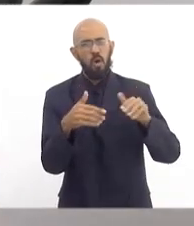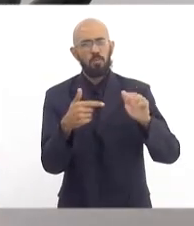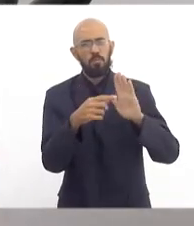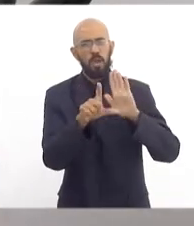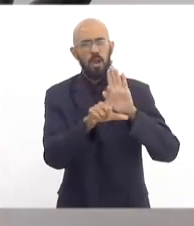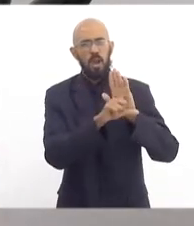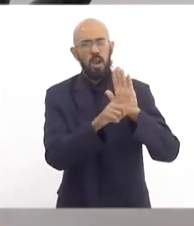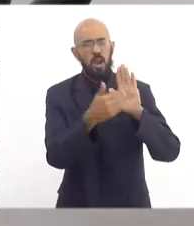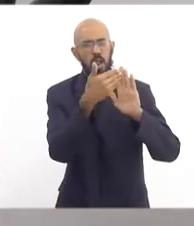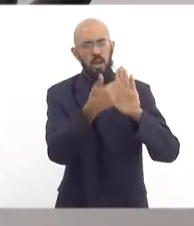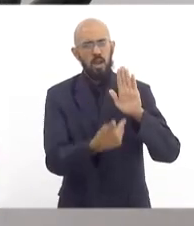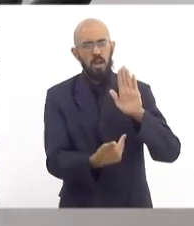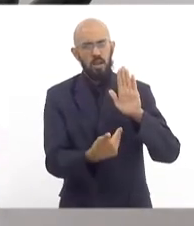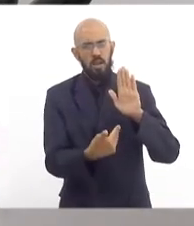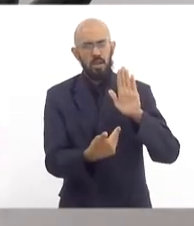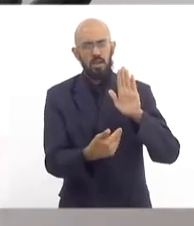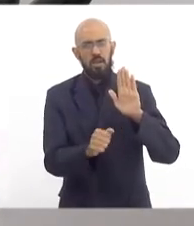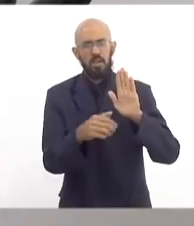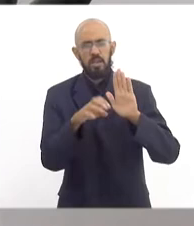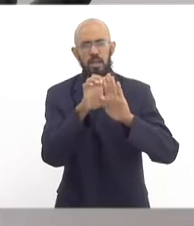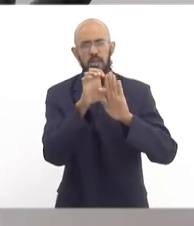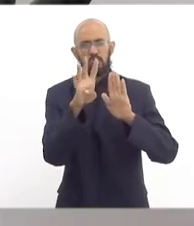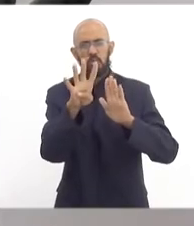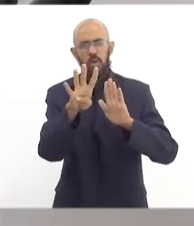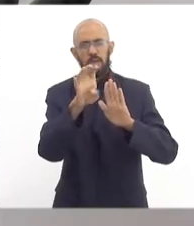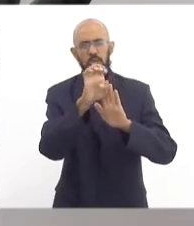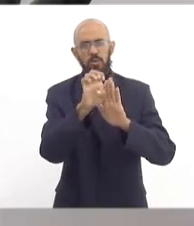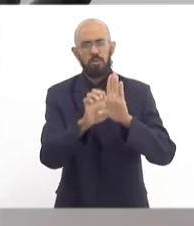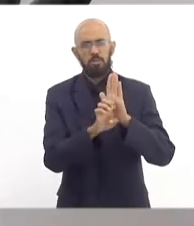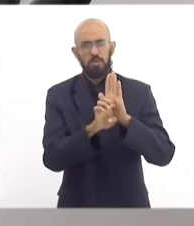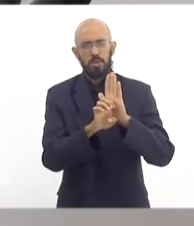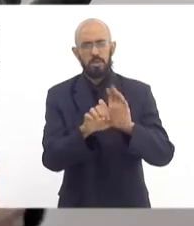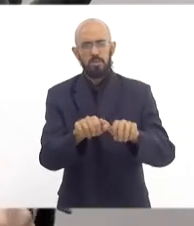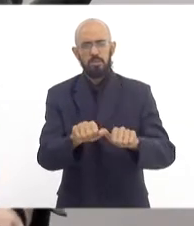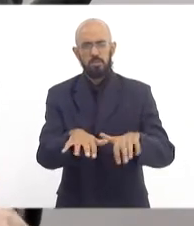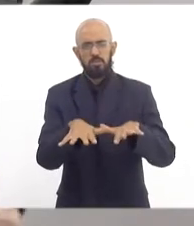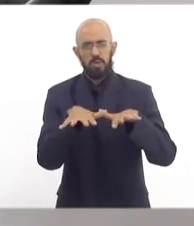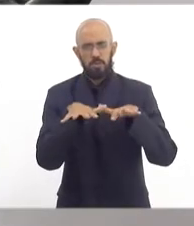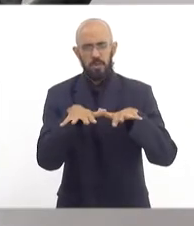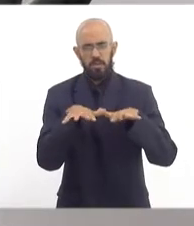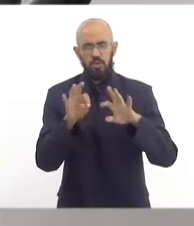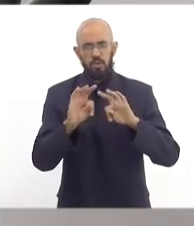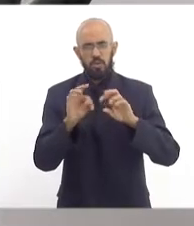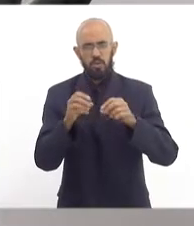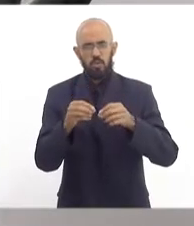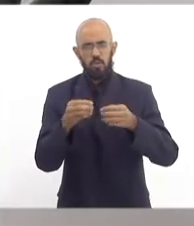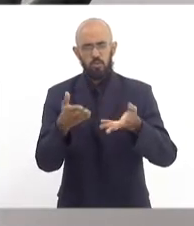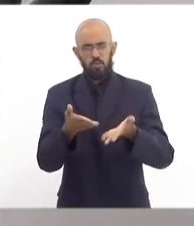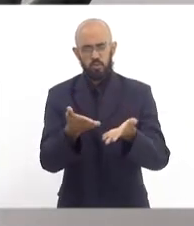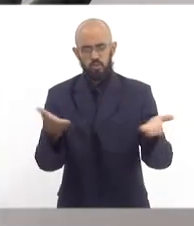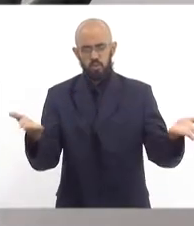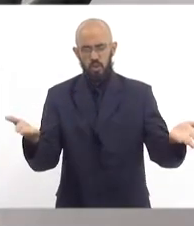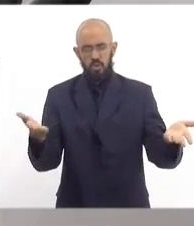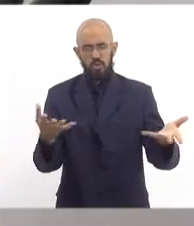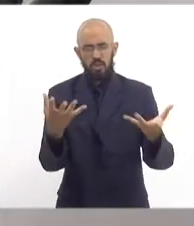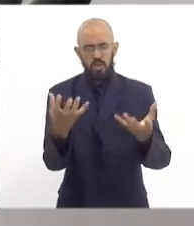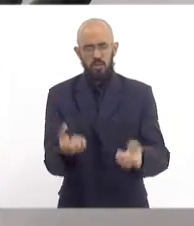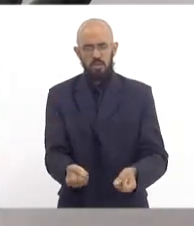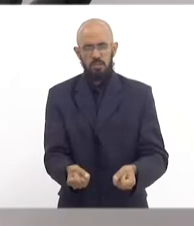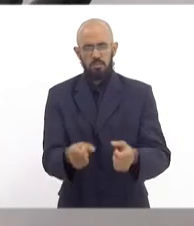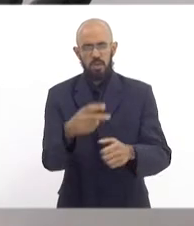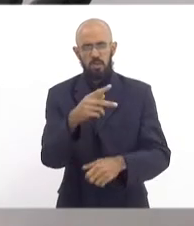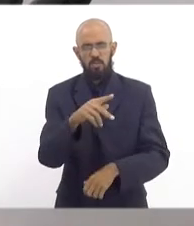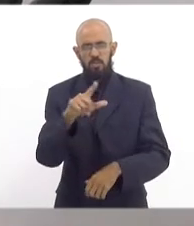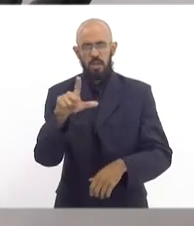e suas quatro emendas de plenário todos os senhores e senhores receberam